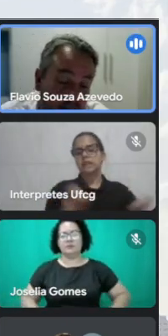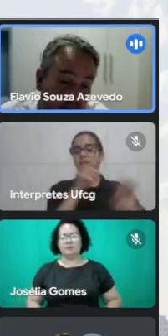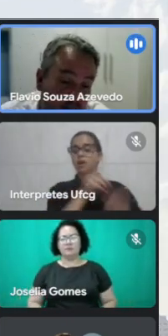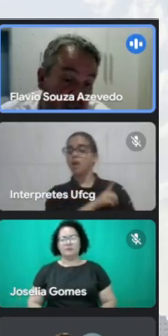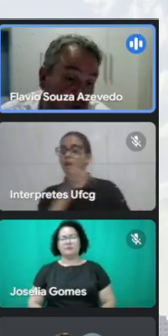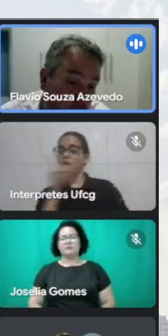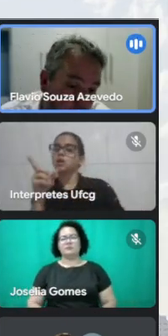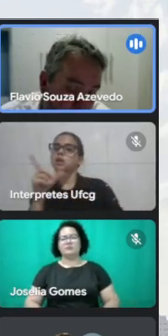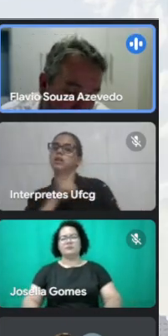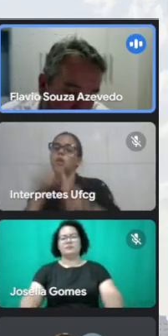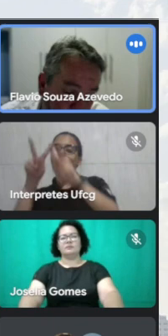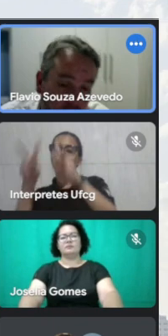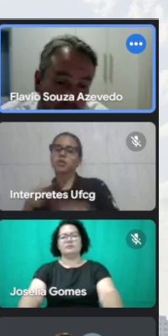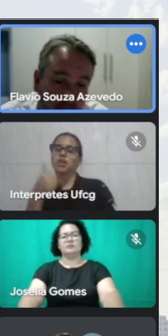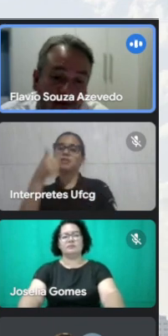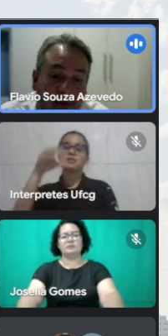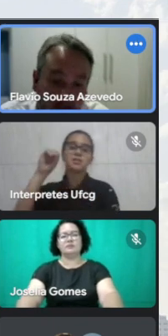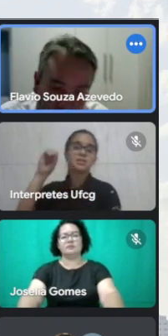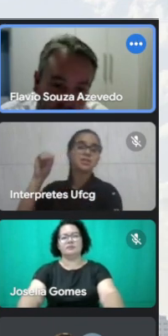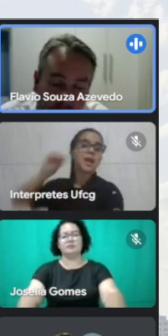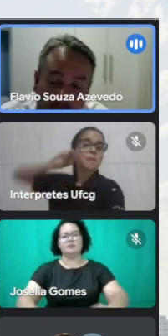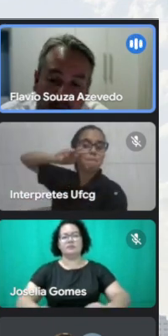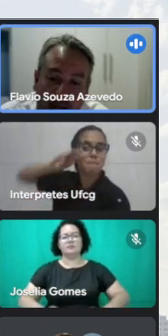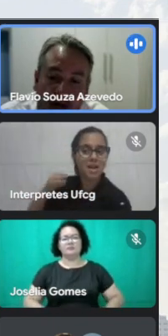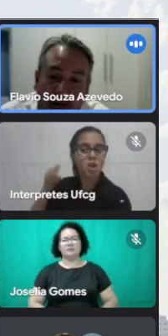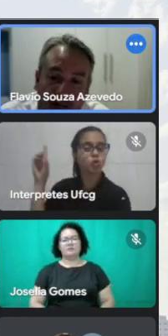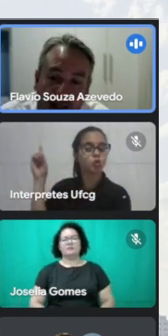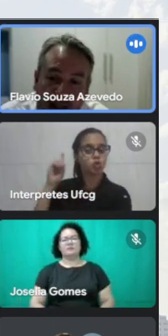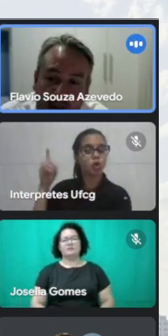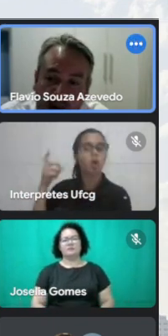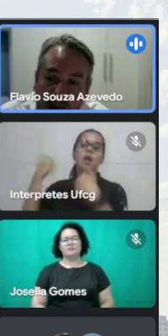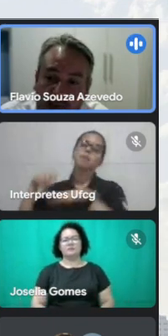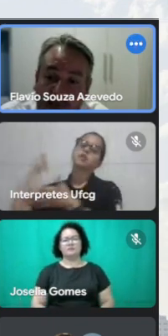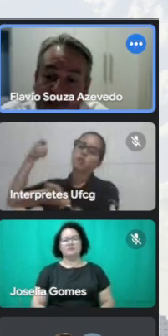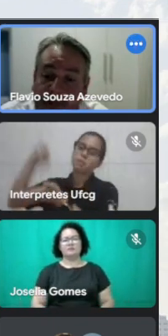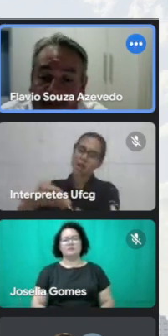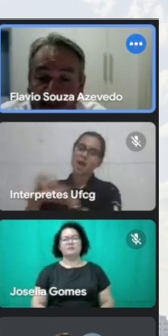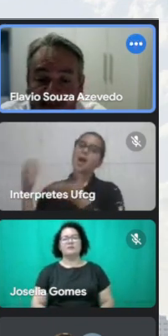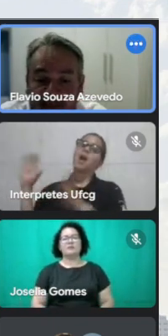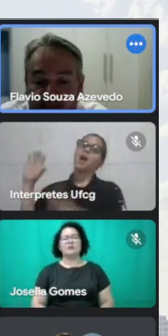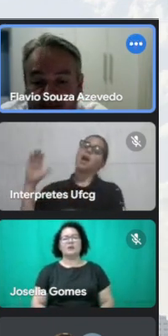de 100 milhões de dólares, né, esse é para pagar, a cidade está pagando.